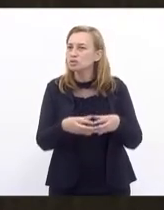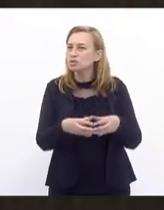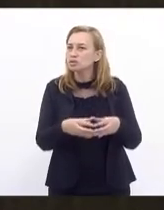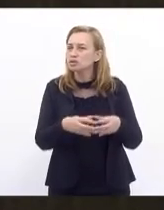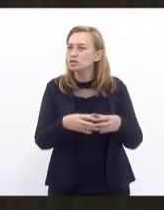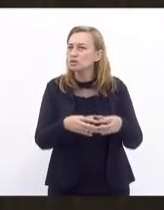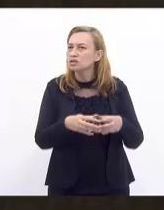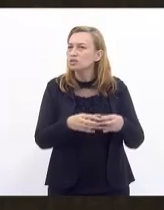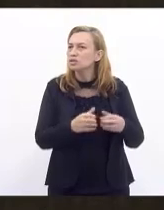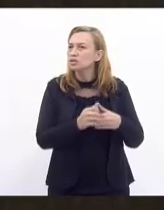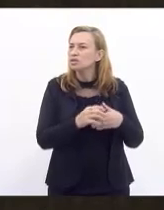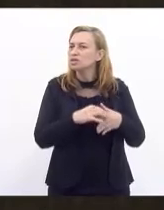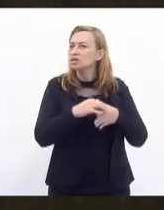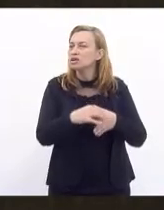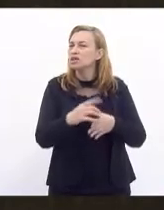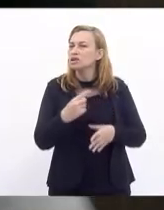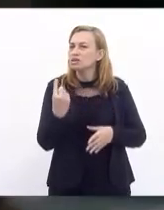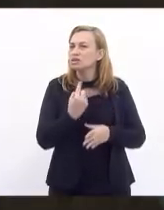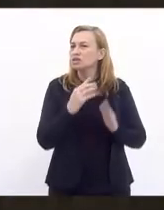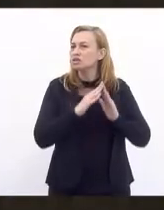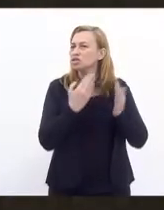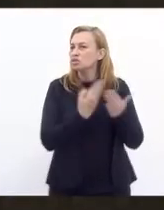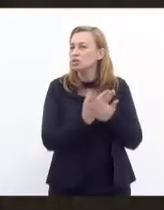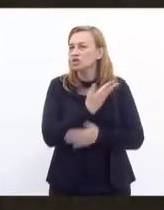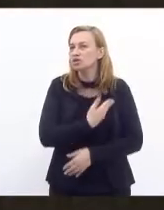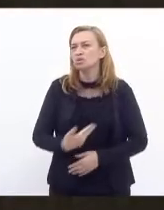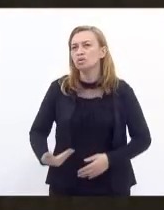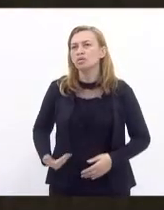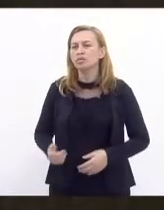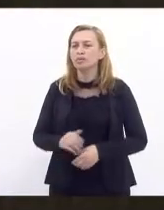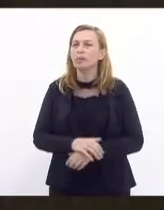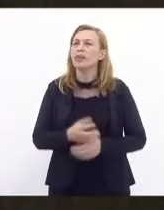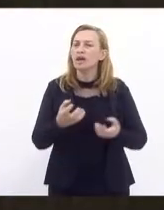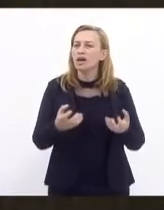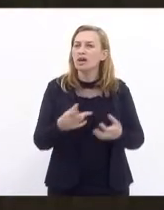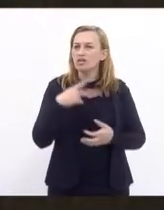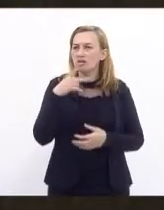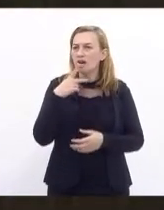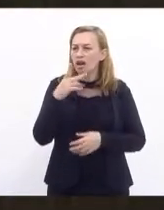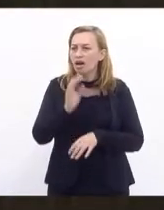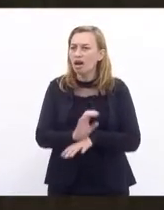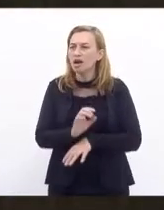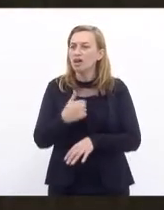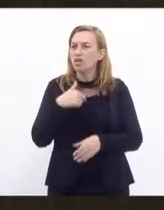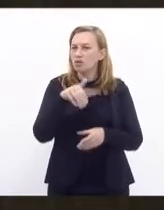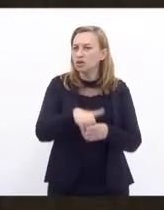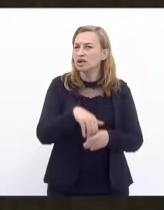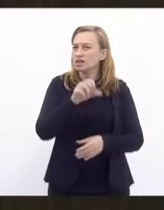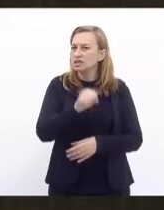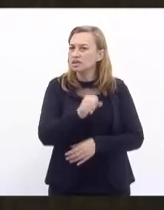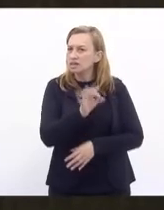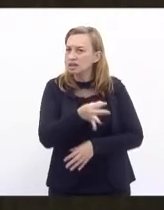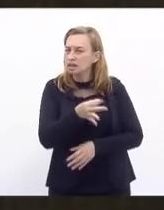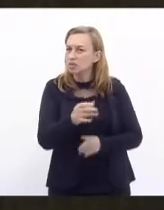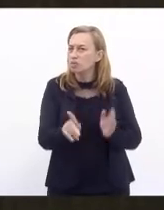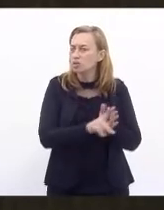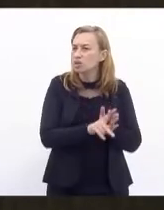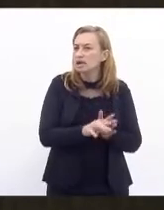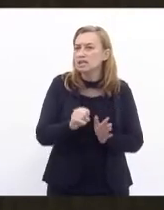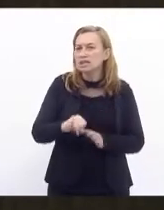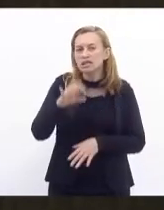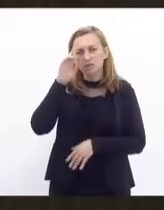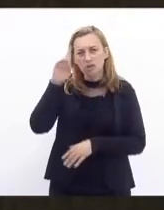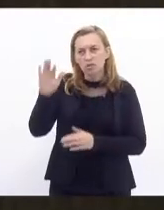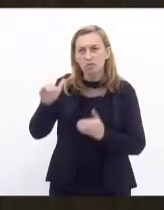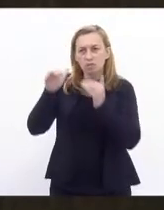das nossas escolas estaduais. Quero dizer que votei, obviamente, favoravelmente ao projeto e, se Vossa Excelência